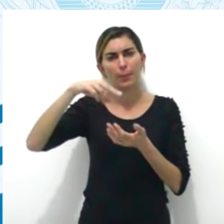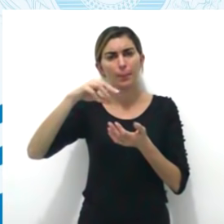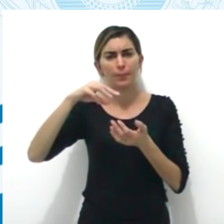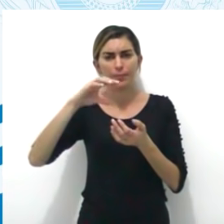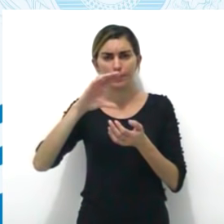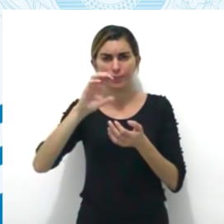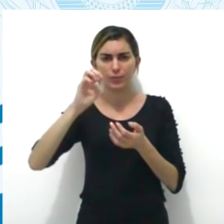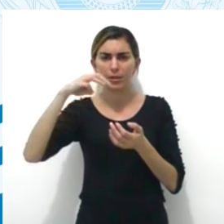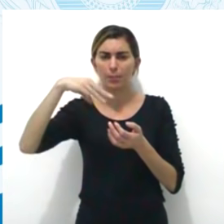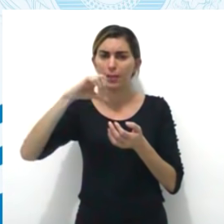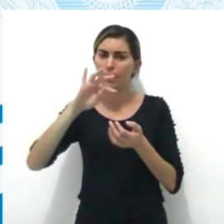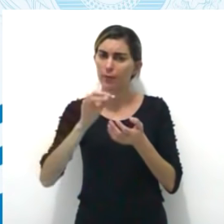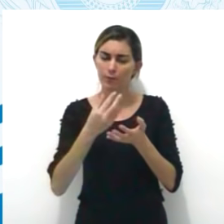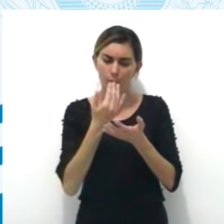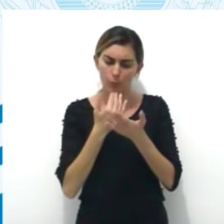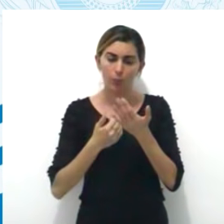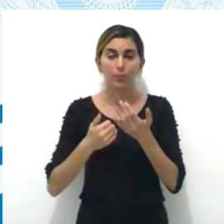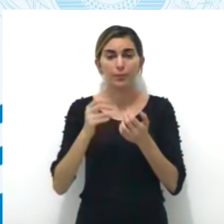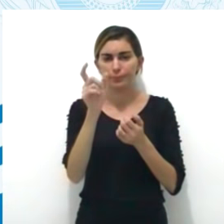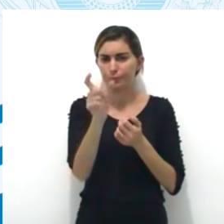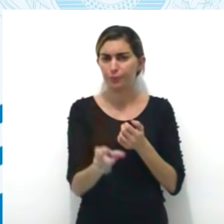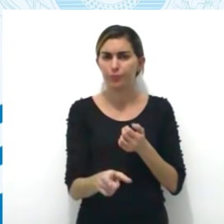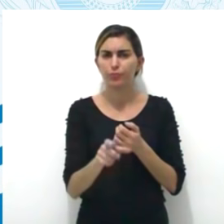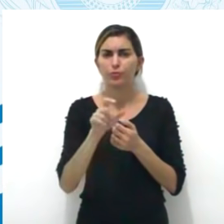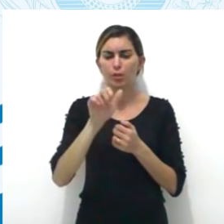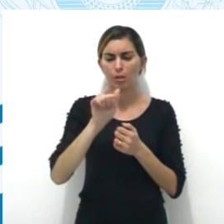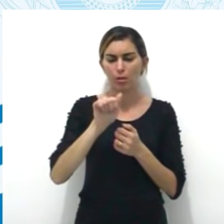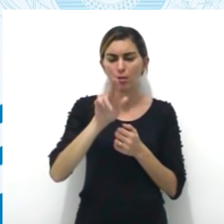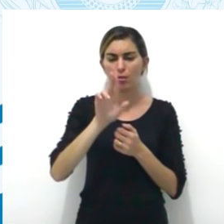espécie foi chamada como